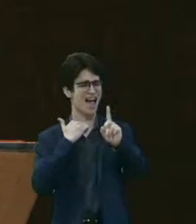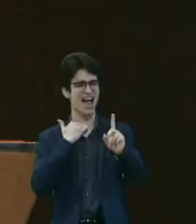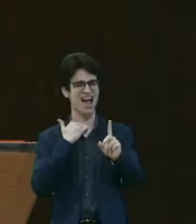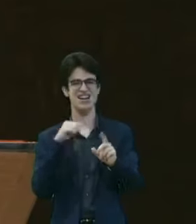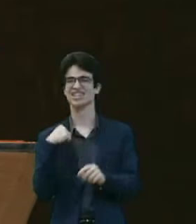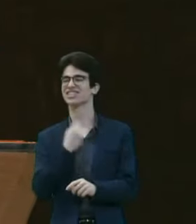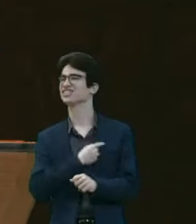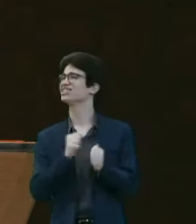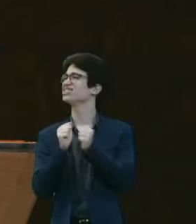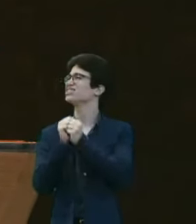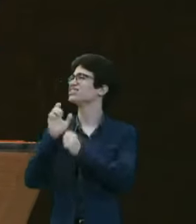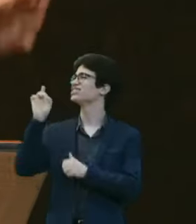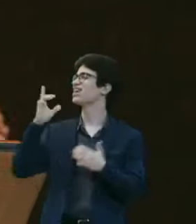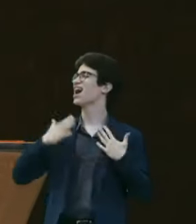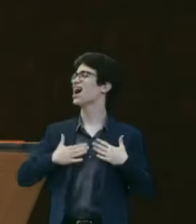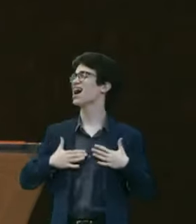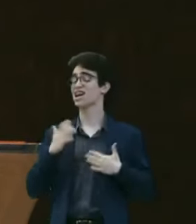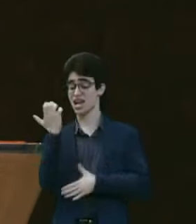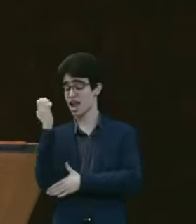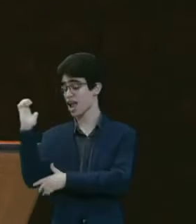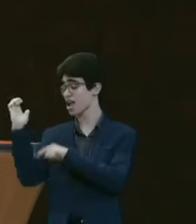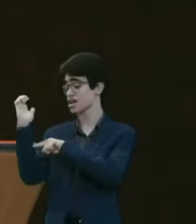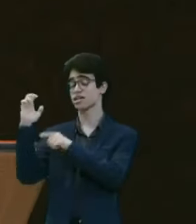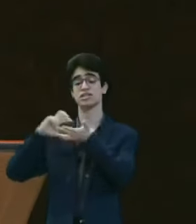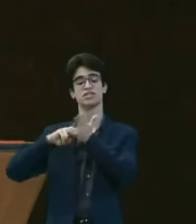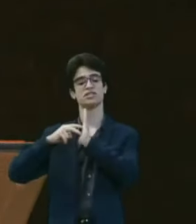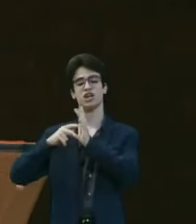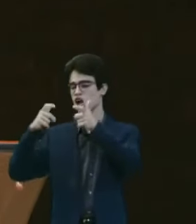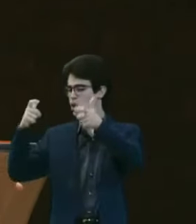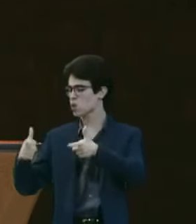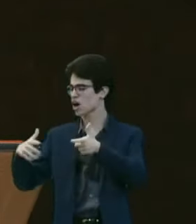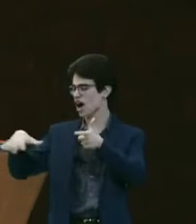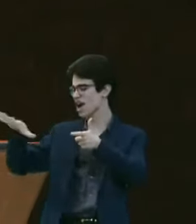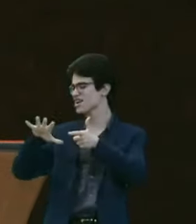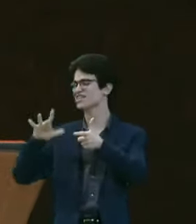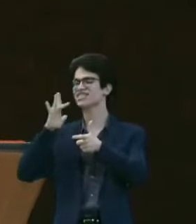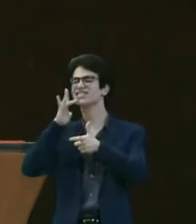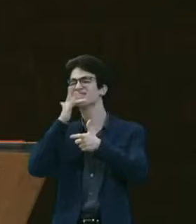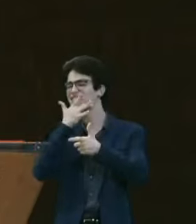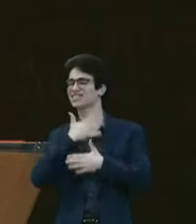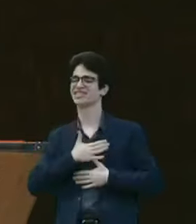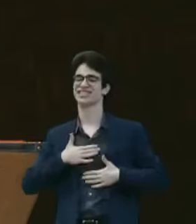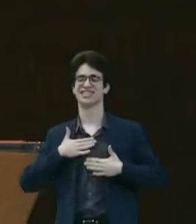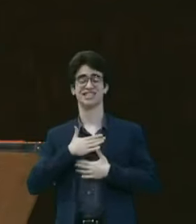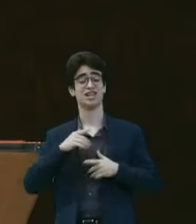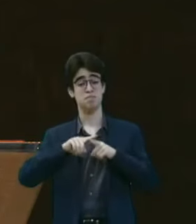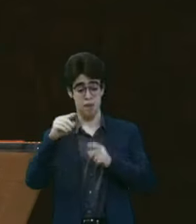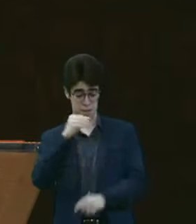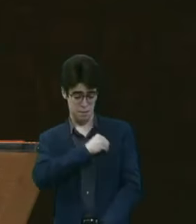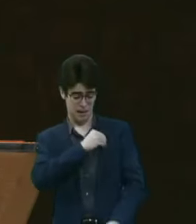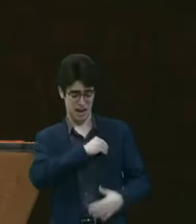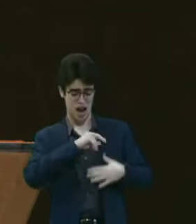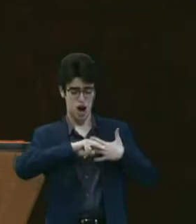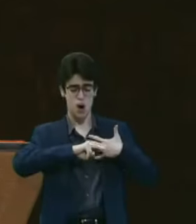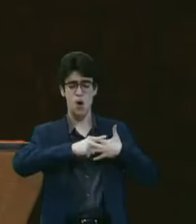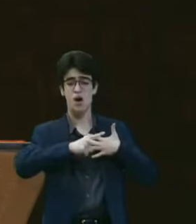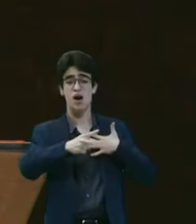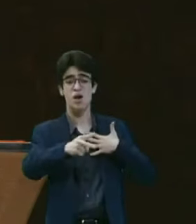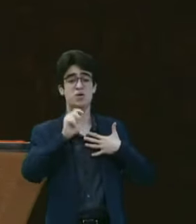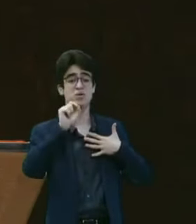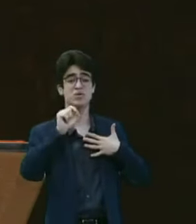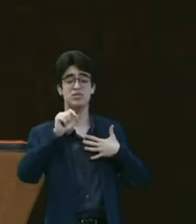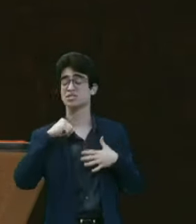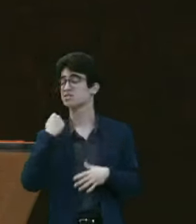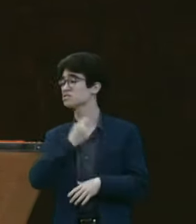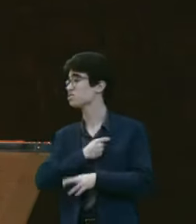participarmos do descanso do Senhor. O Éden significa lugar de delícias, mas por causa do pecado, a nossa relação com